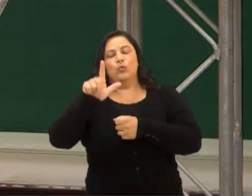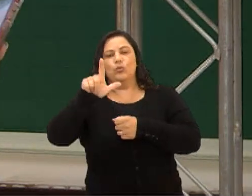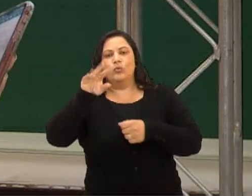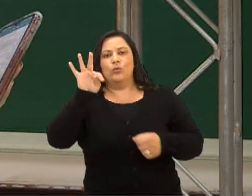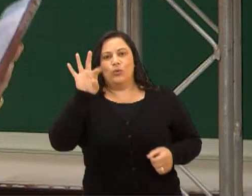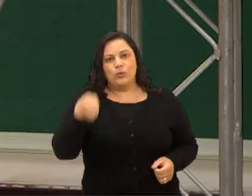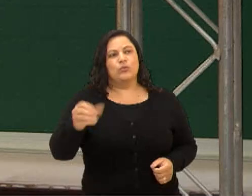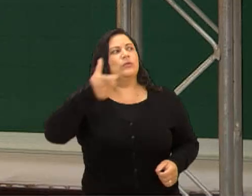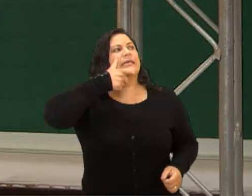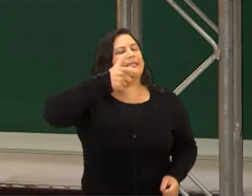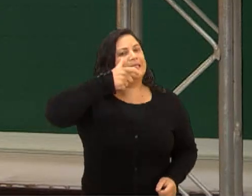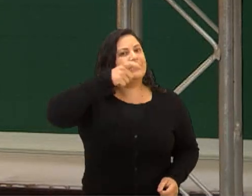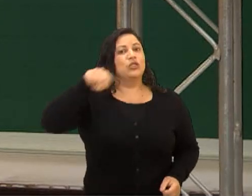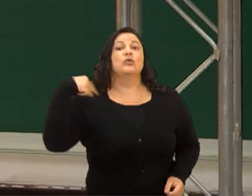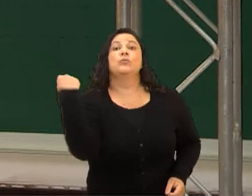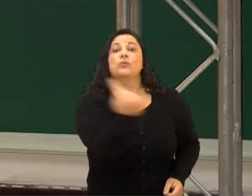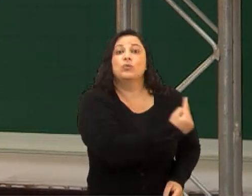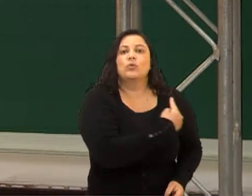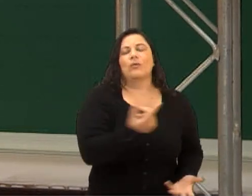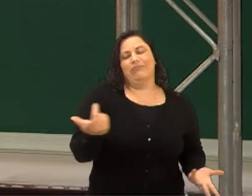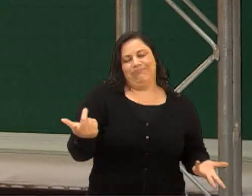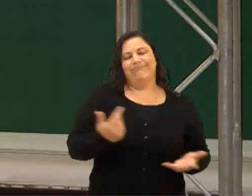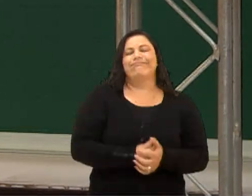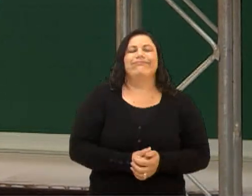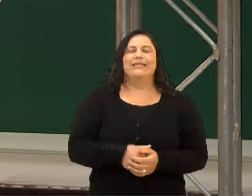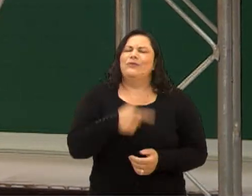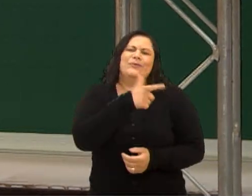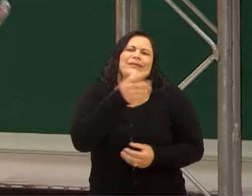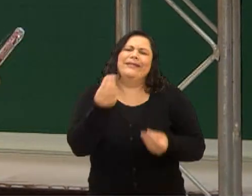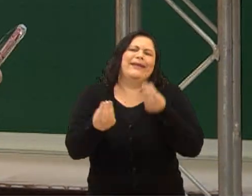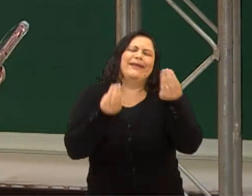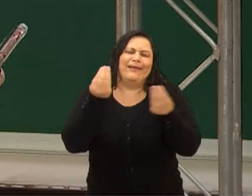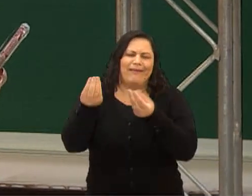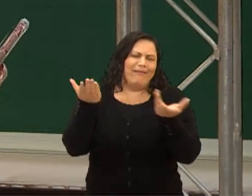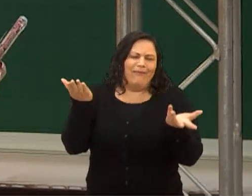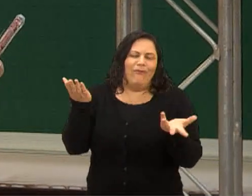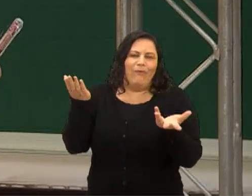videoaula, pode ser nós, né? Não tem como ser indeterminado porque